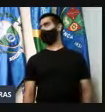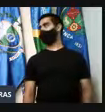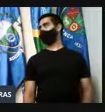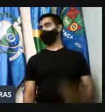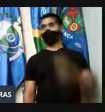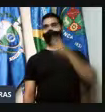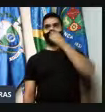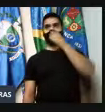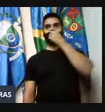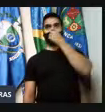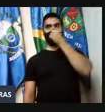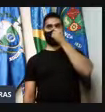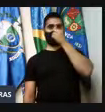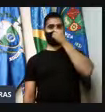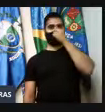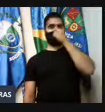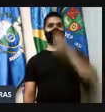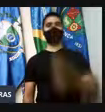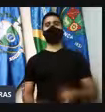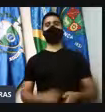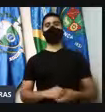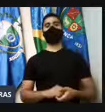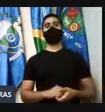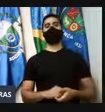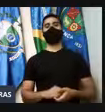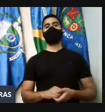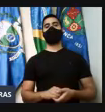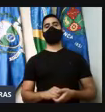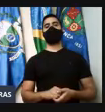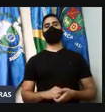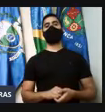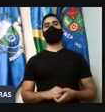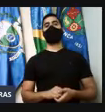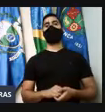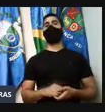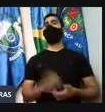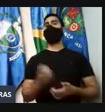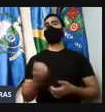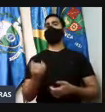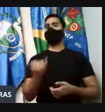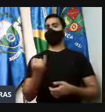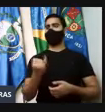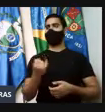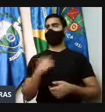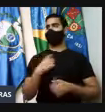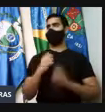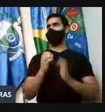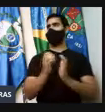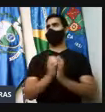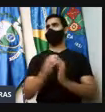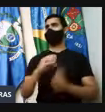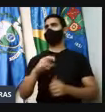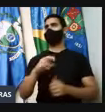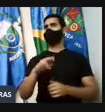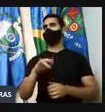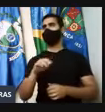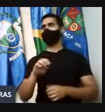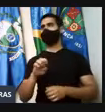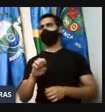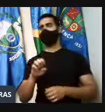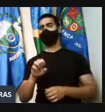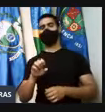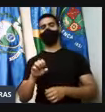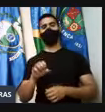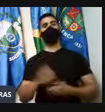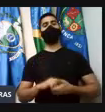Então, é importante que o gabinete de crise, sim, esse, né, até o nosso companheiro, o vereador doutor Saulo, faz parte do gabinete